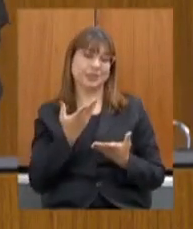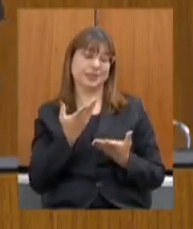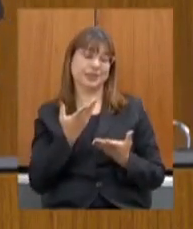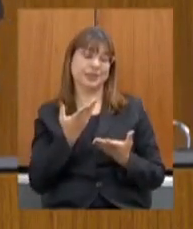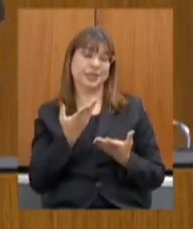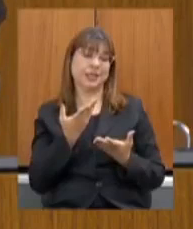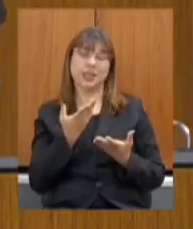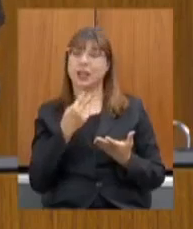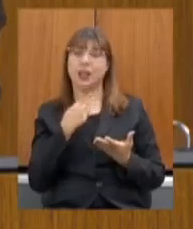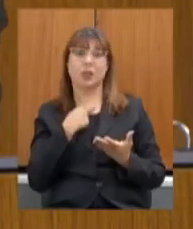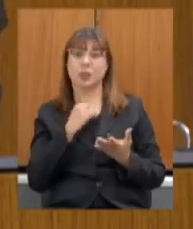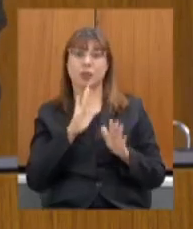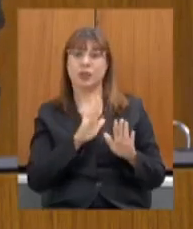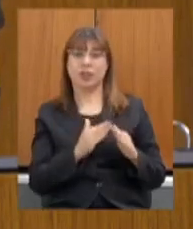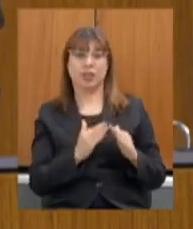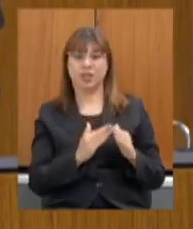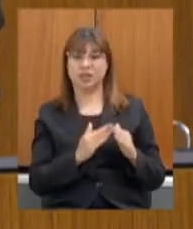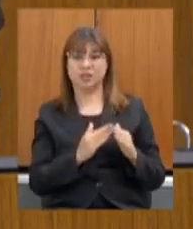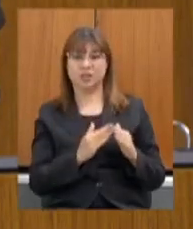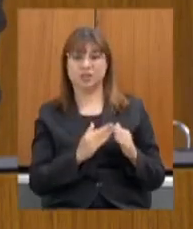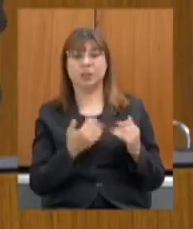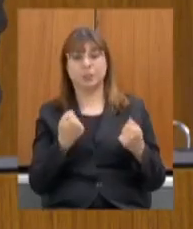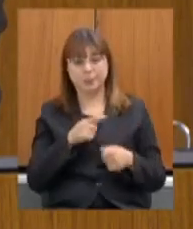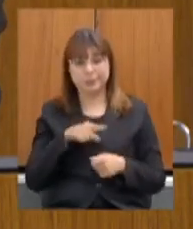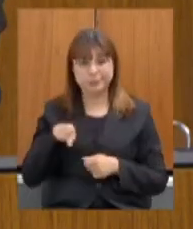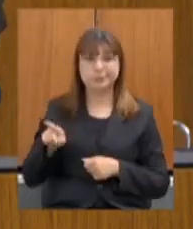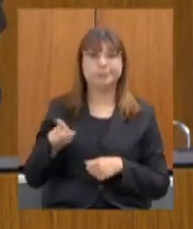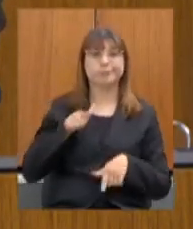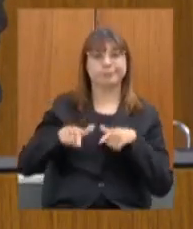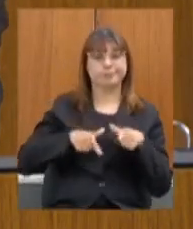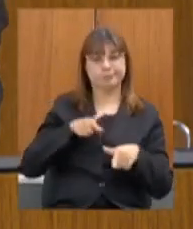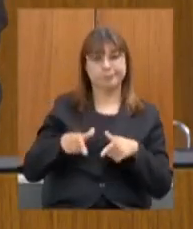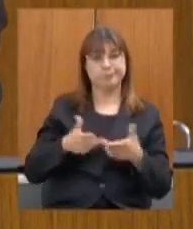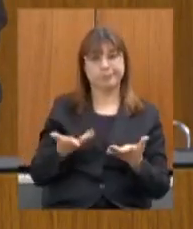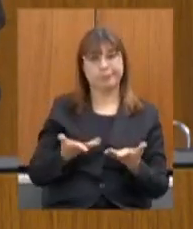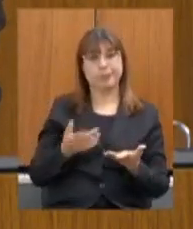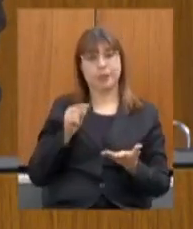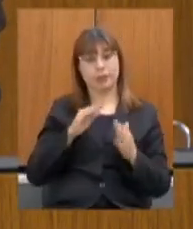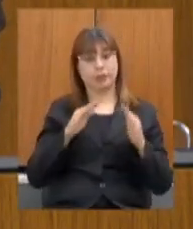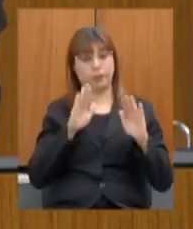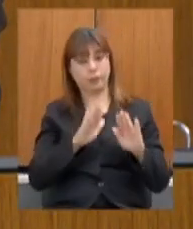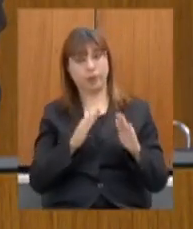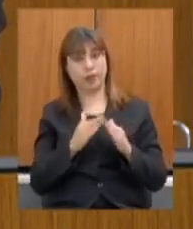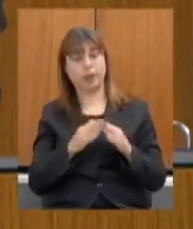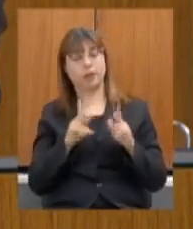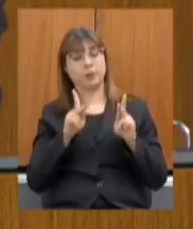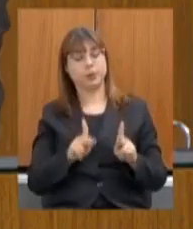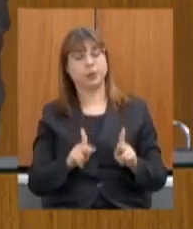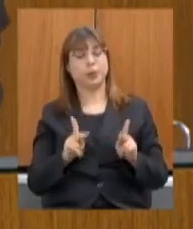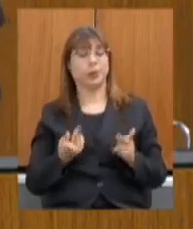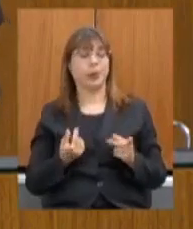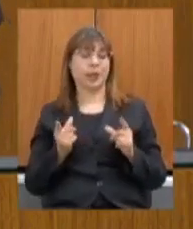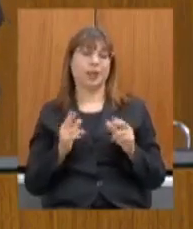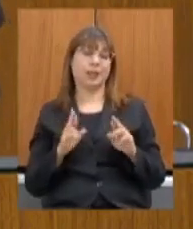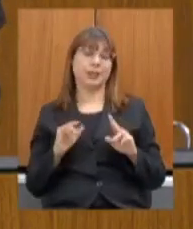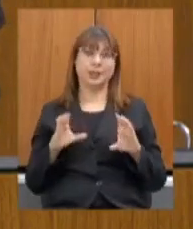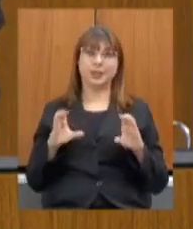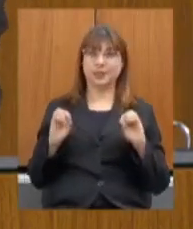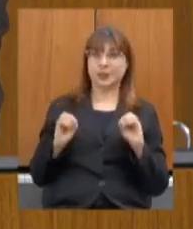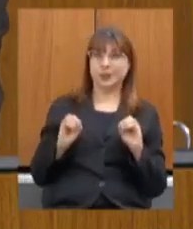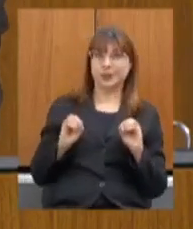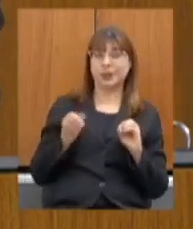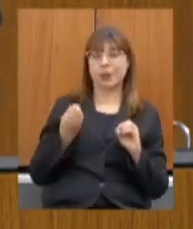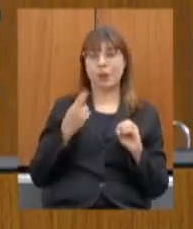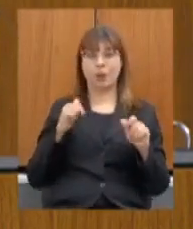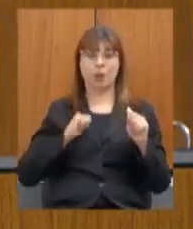Então, esse conselho de fica em casa fica muito bem para quem é rico, milionário, para quem não precisa trabalhar, ou é